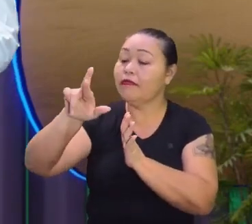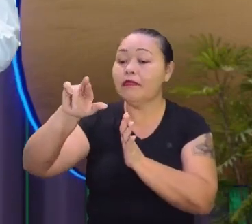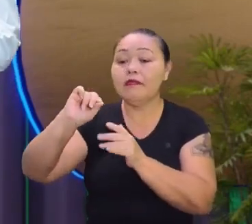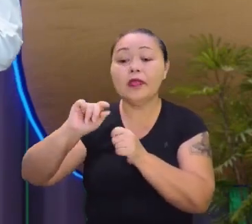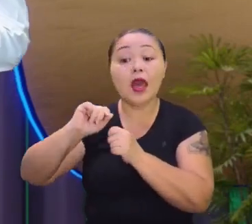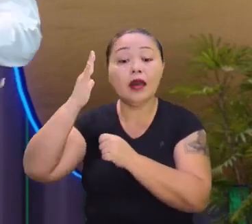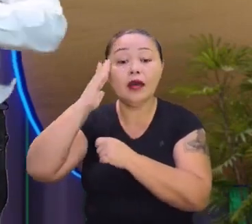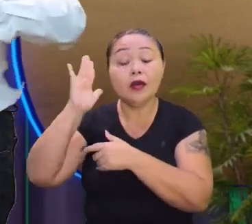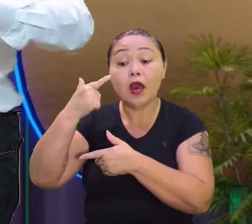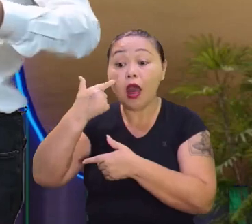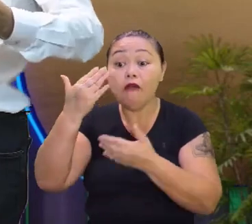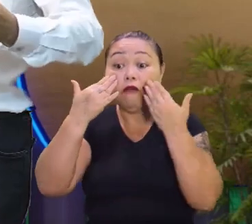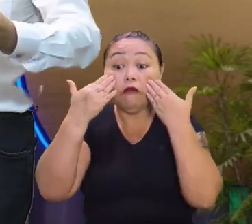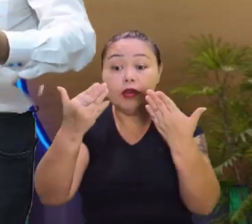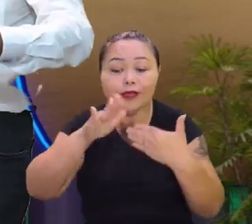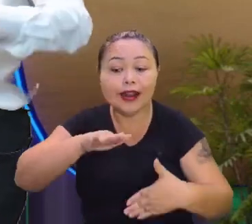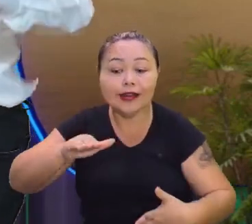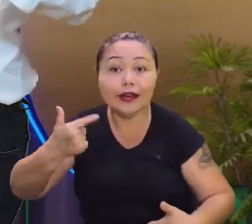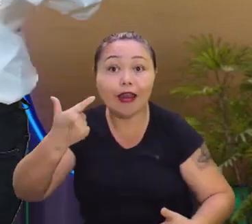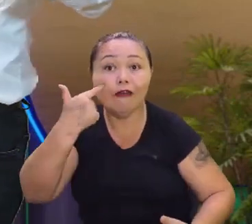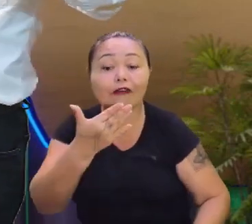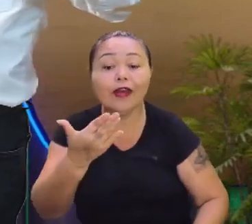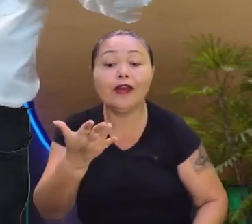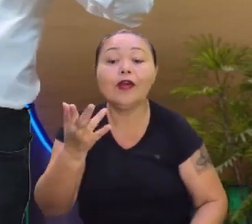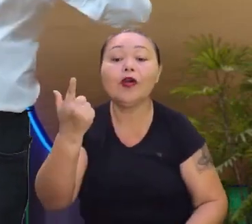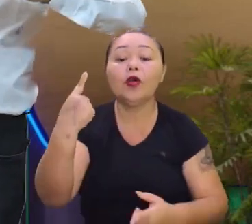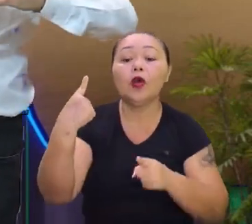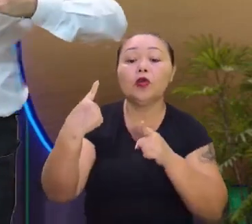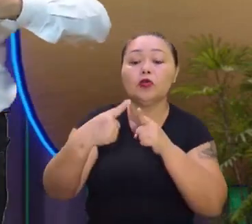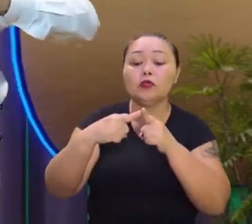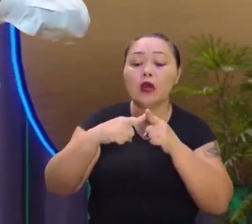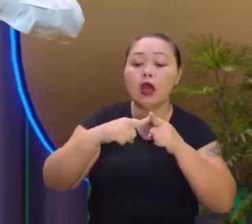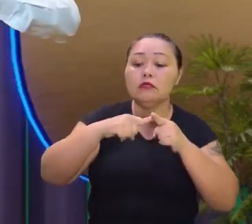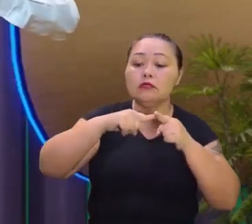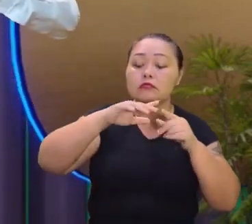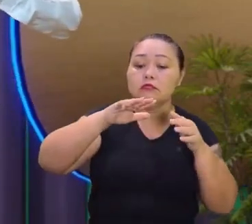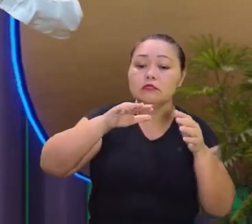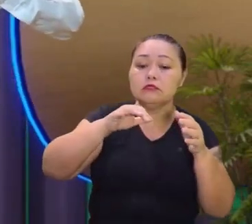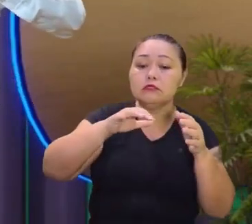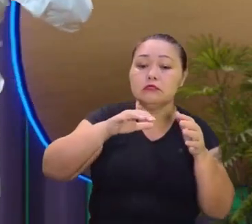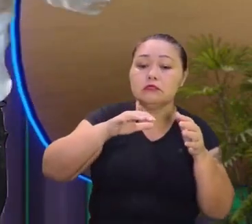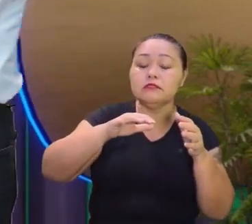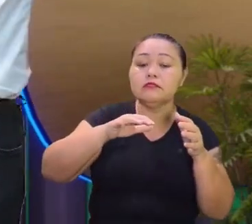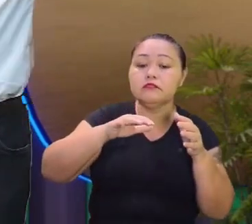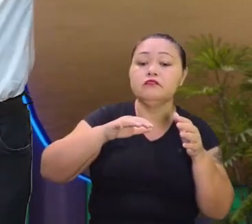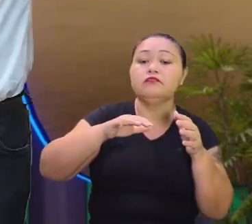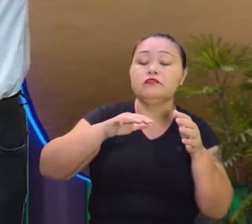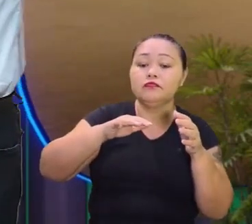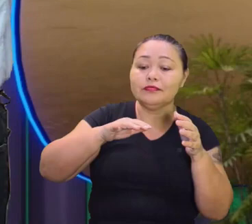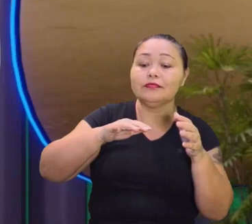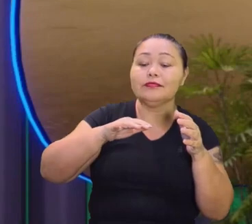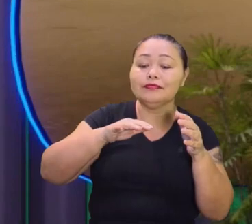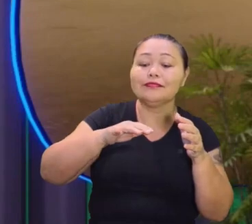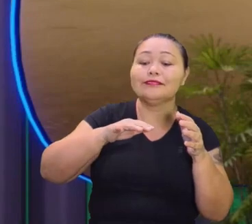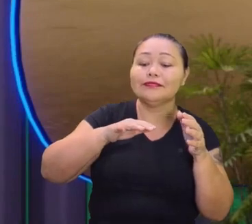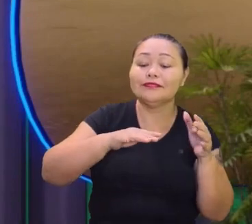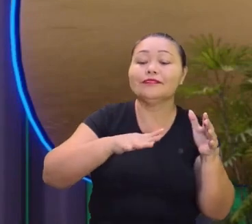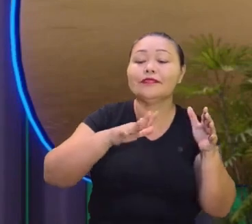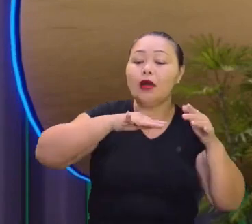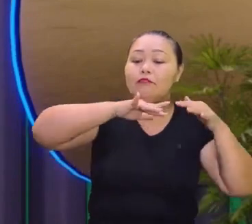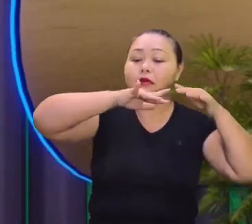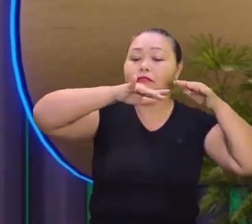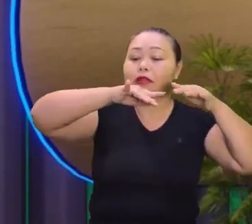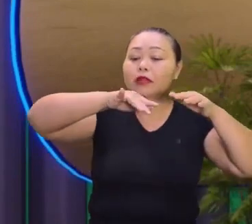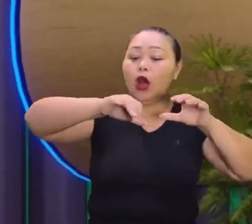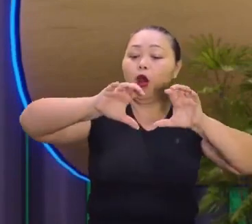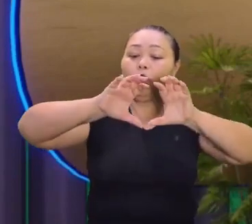criança. O Rio Madeira cheio, Rogério, e ele passava